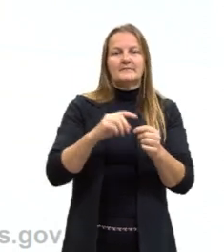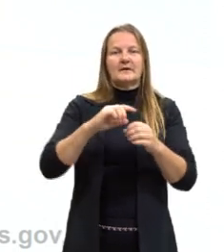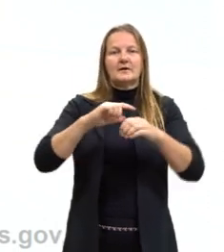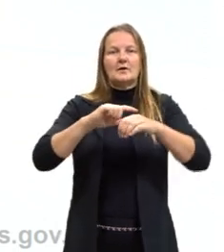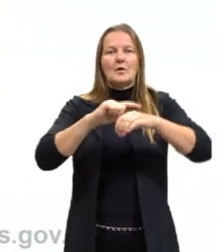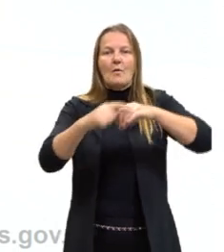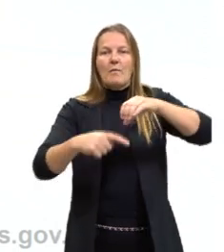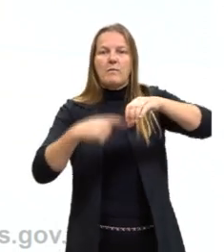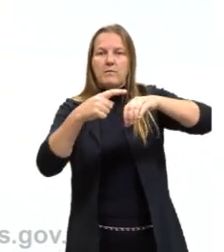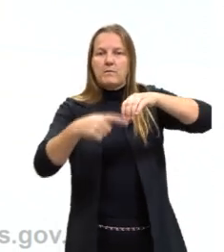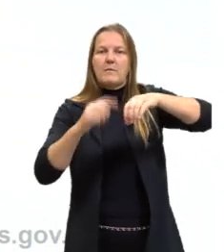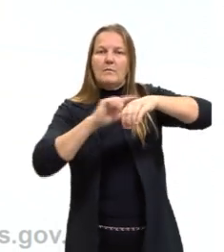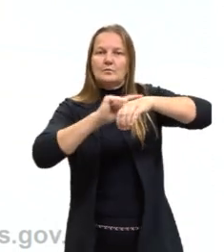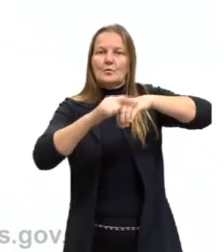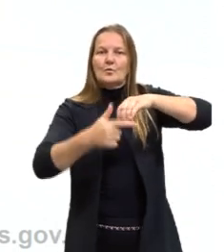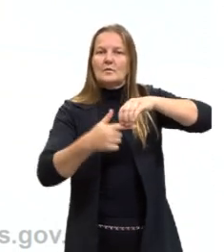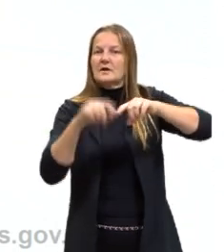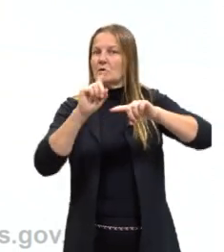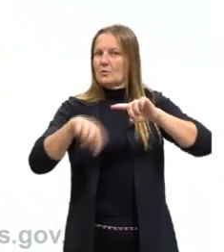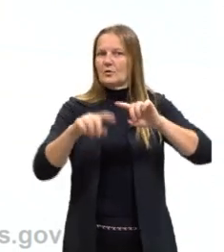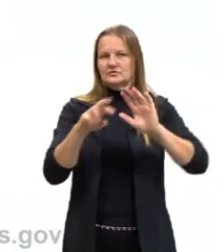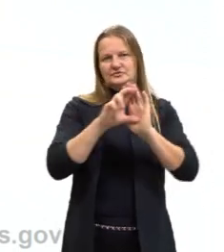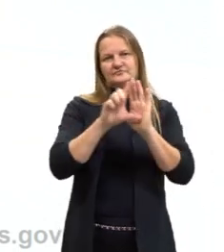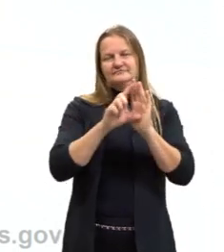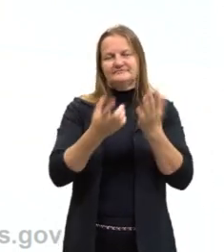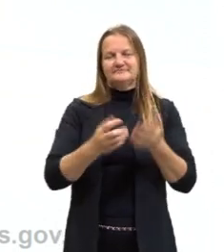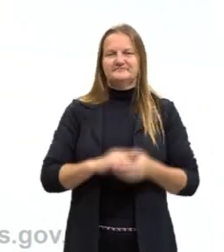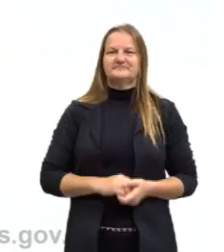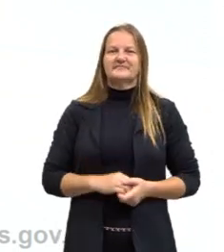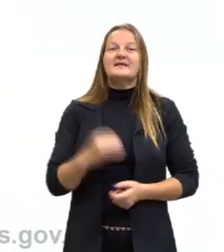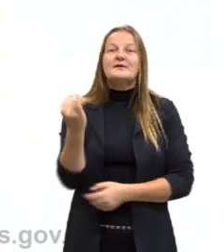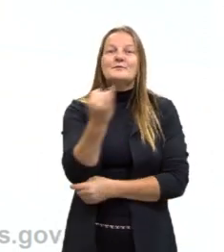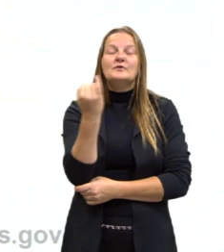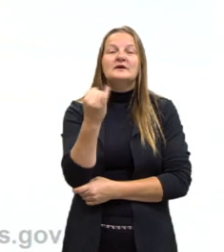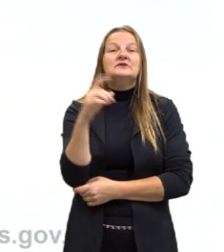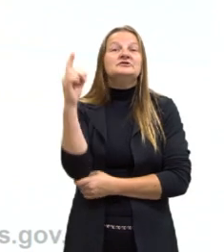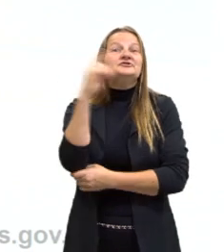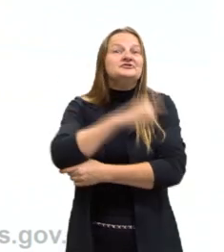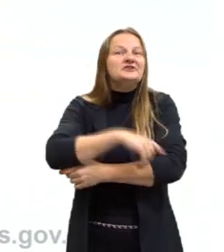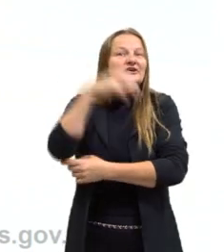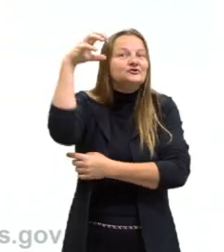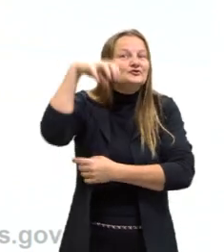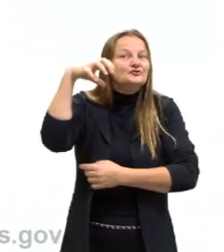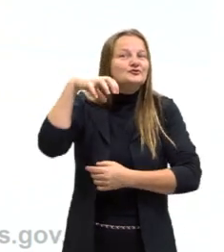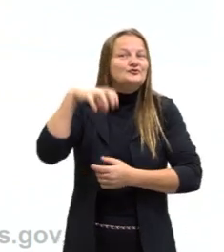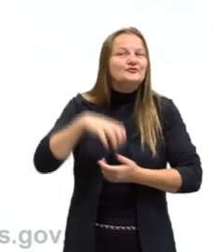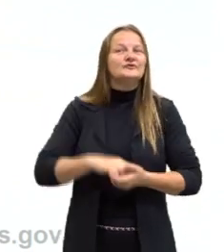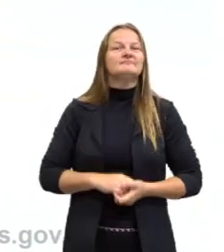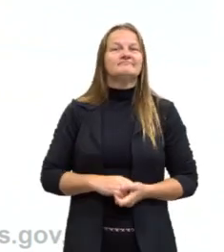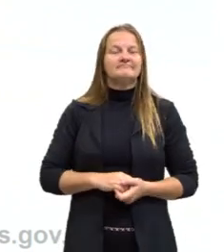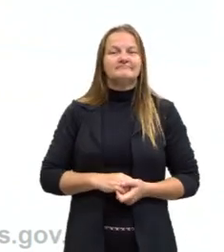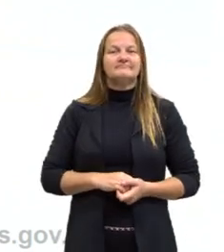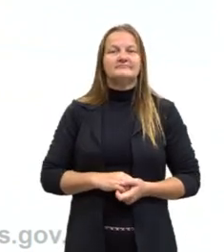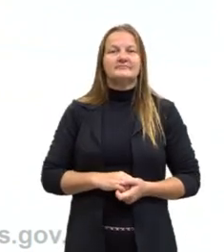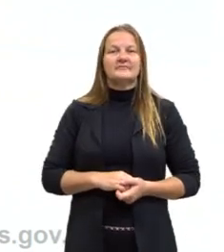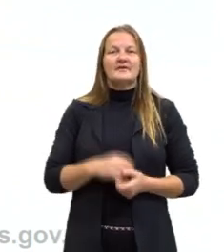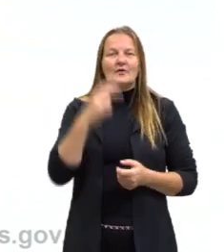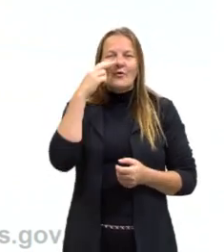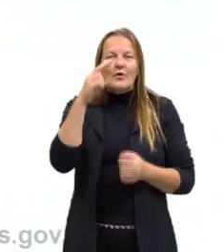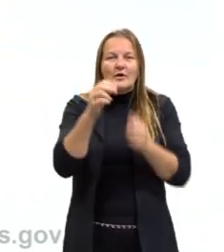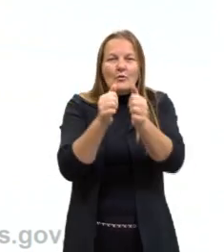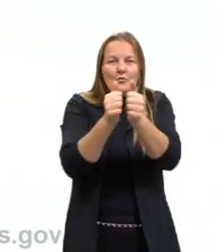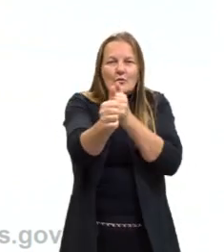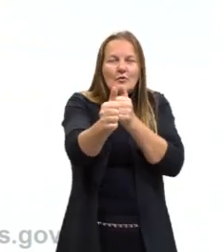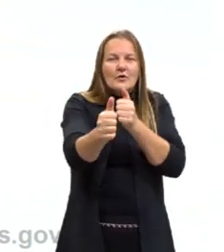podem Então sai carecas né na rua outra coisa importante né em dias de chuva pessoal nós tem que quando vocês assistem